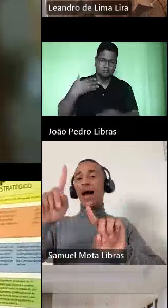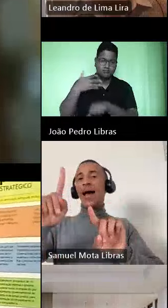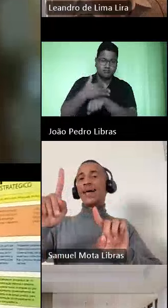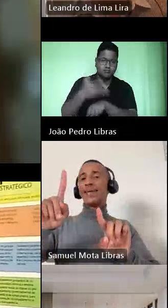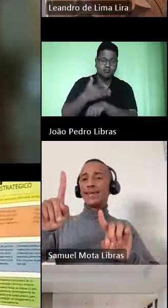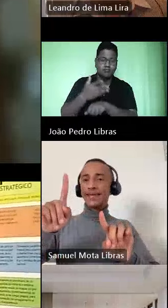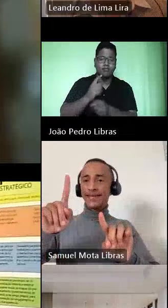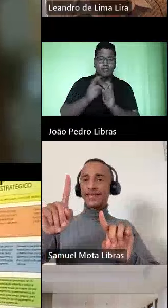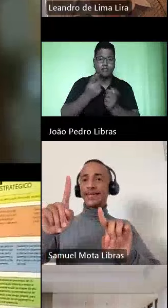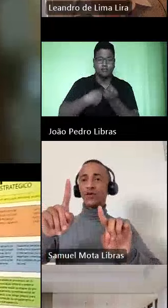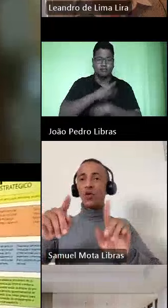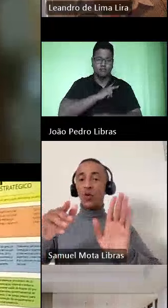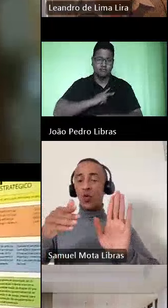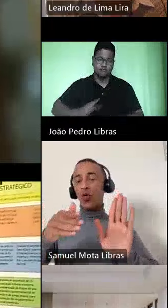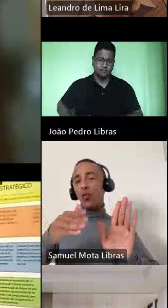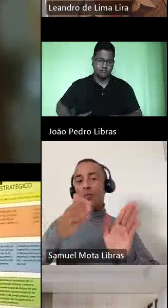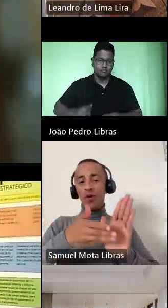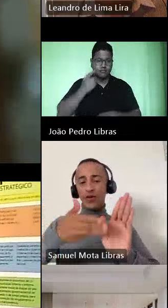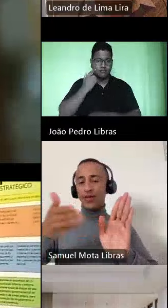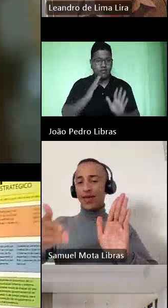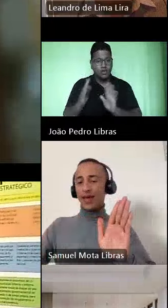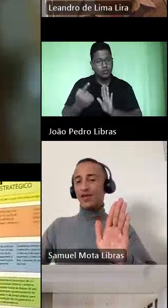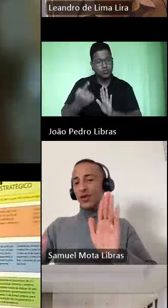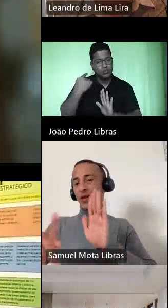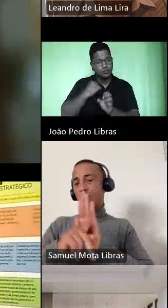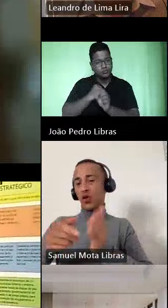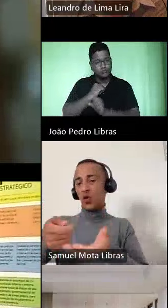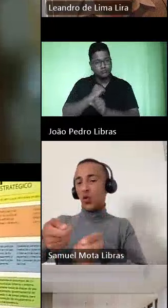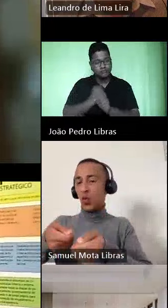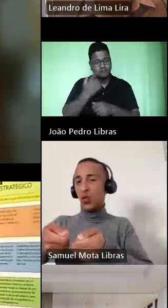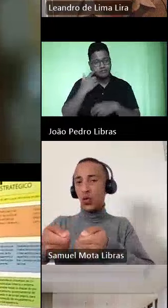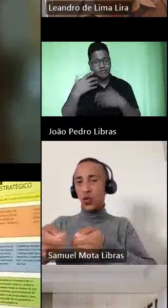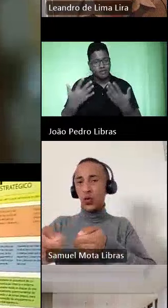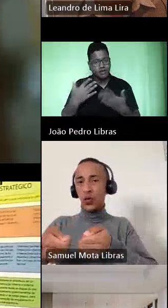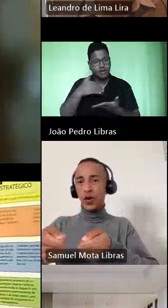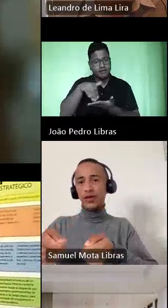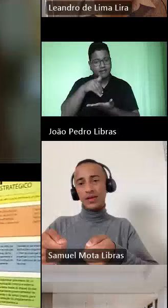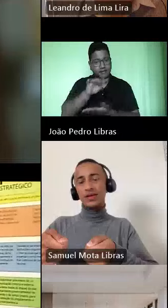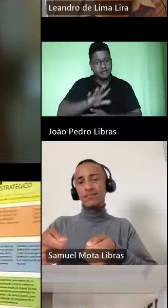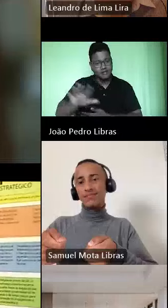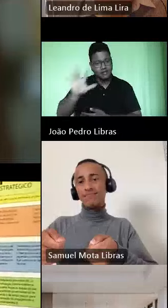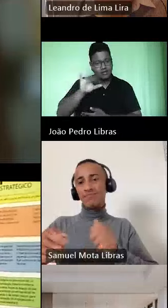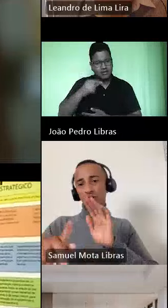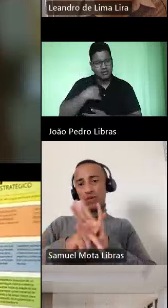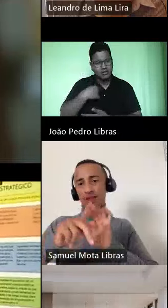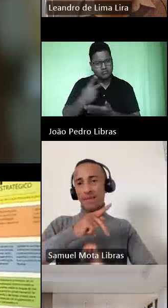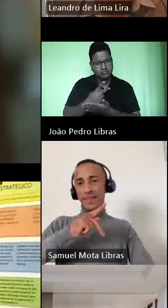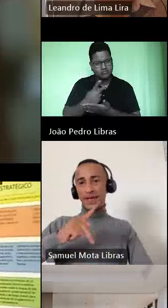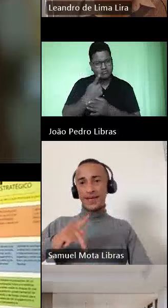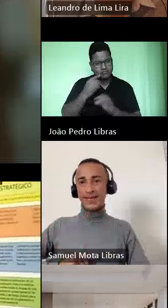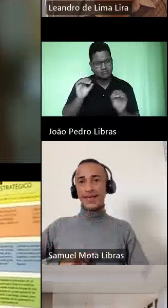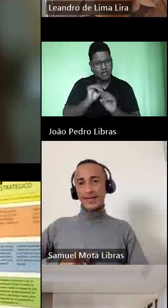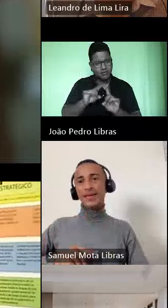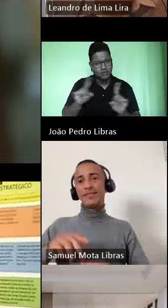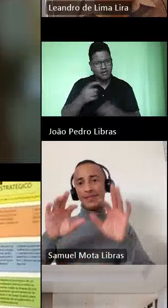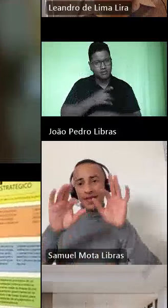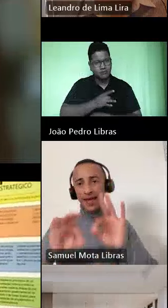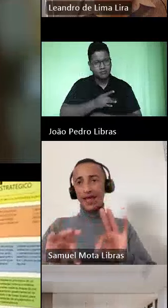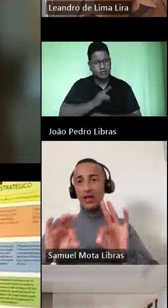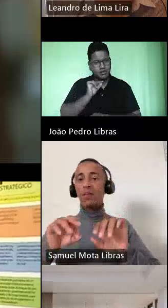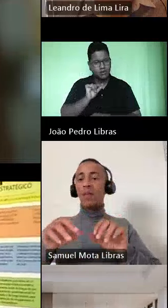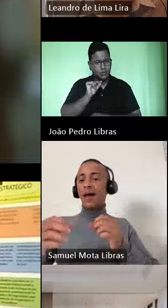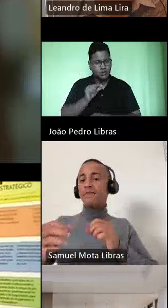pela presidência da república E aí eh pela Secretaria Geral né se eu não tô equivocada acho que era isso e aí o medo justamente da